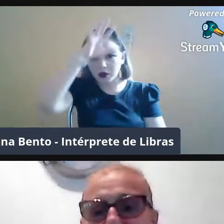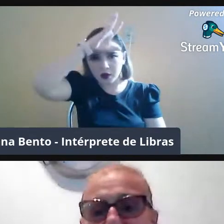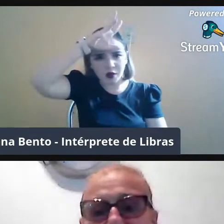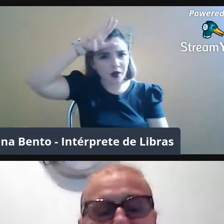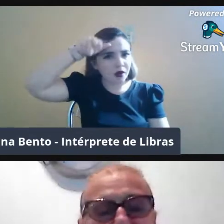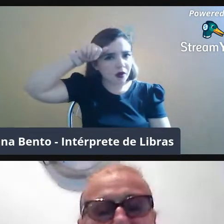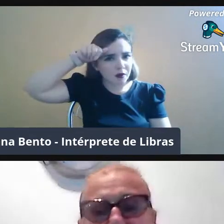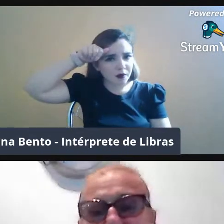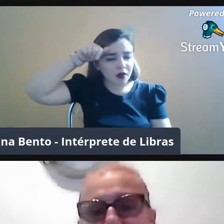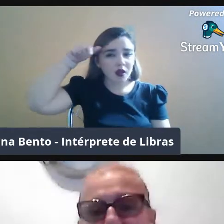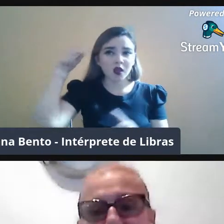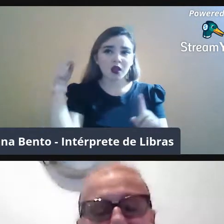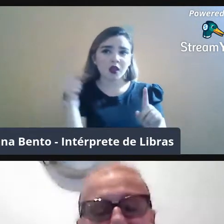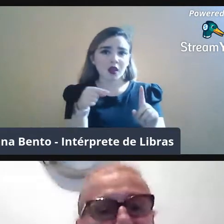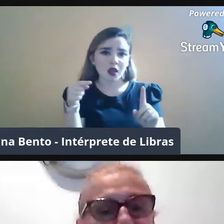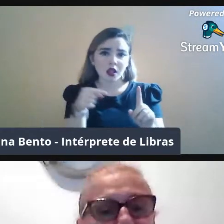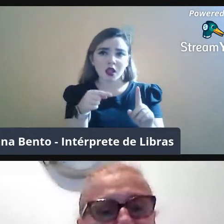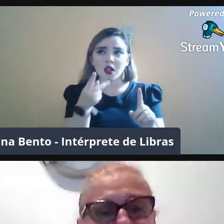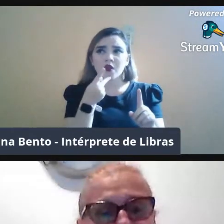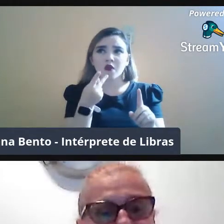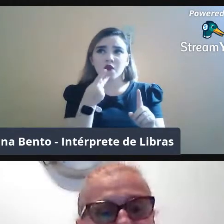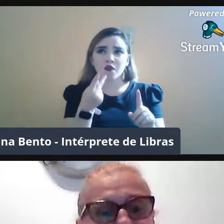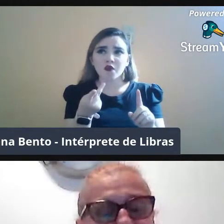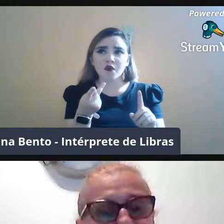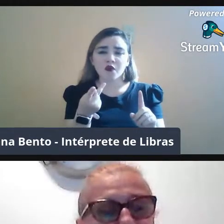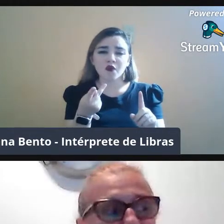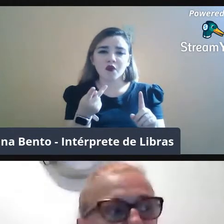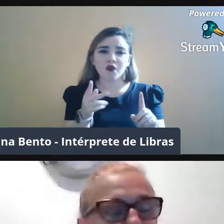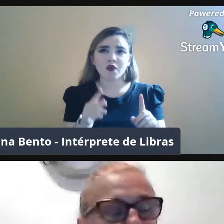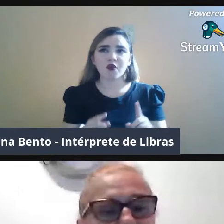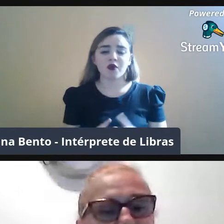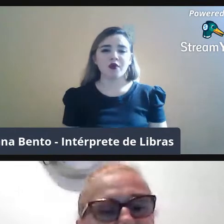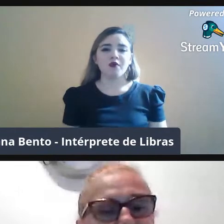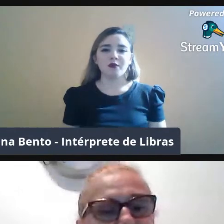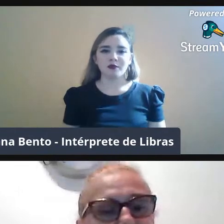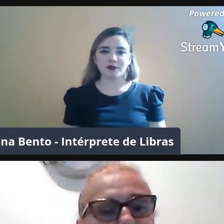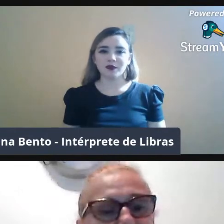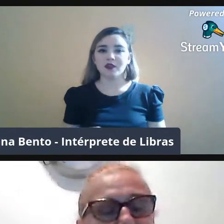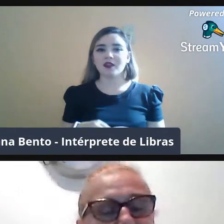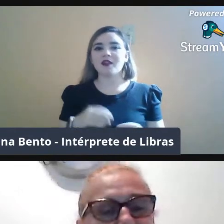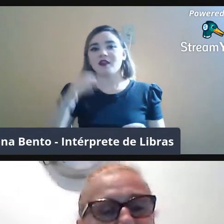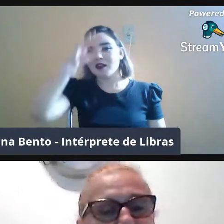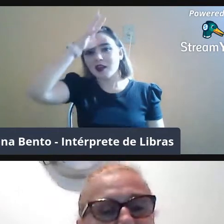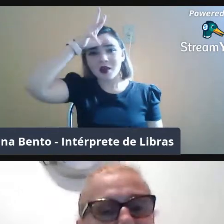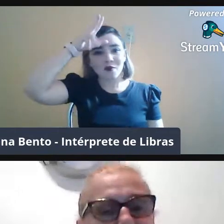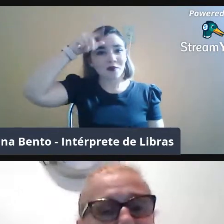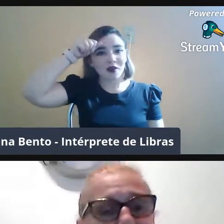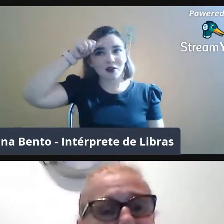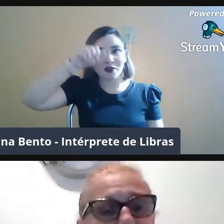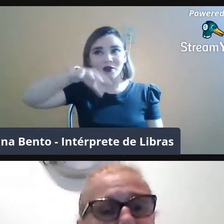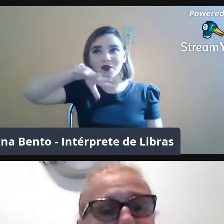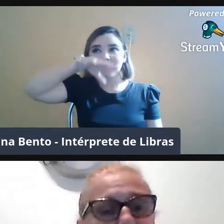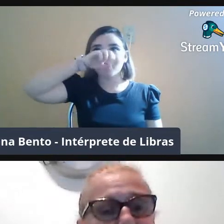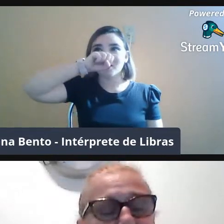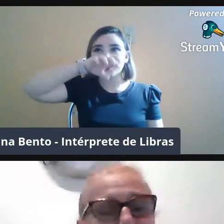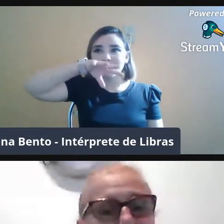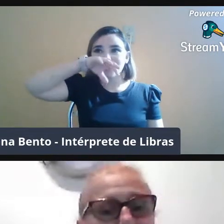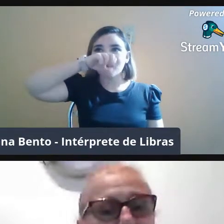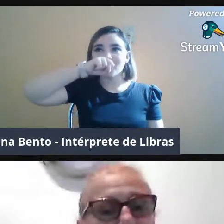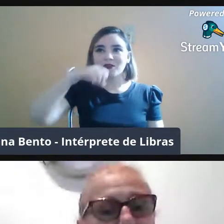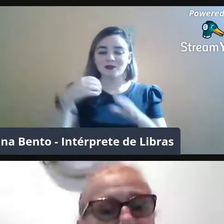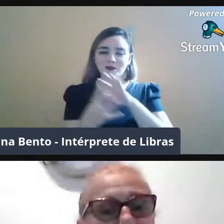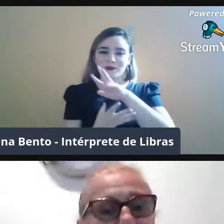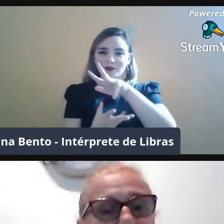ela falou que a Amazônia seria o pulmão do mundo. Não, Joana, olha, a Amazônia ela não